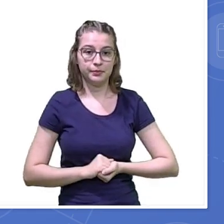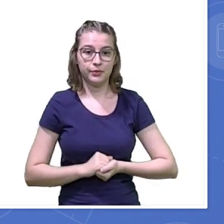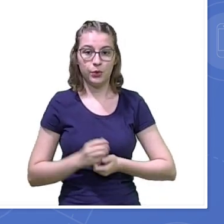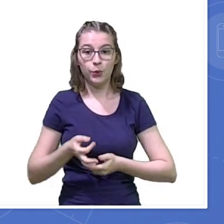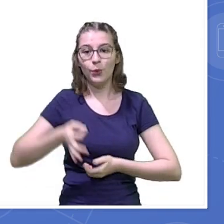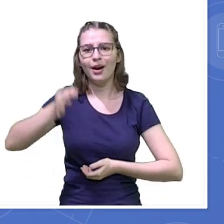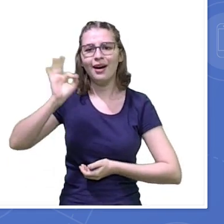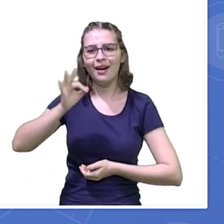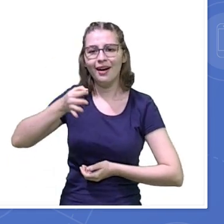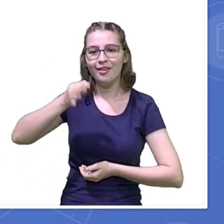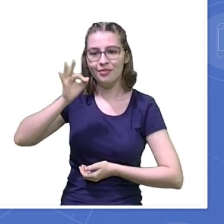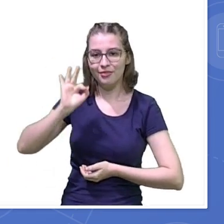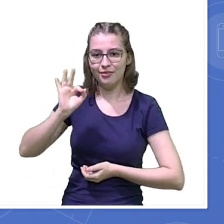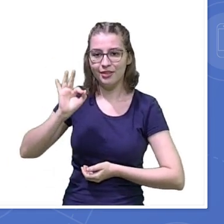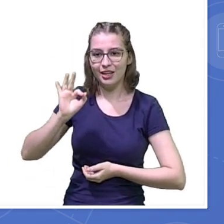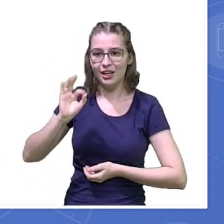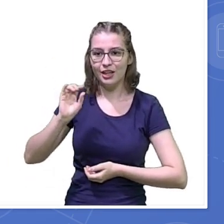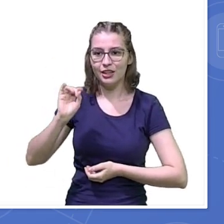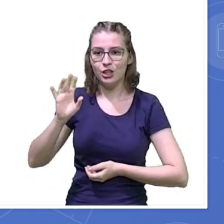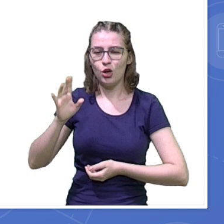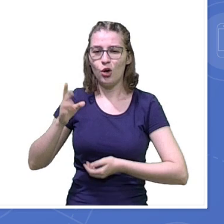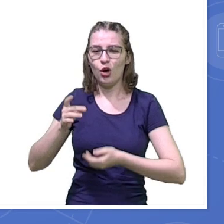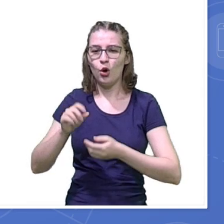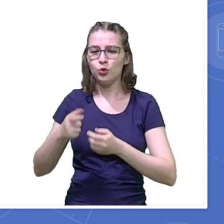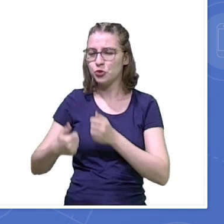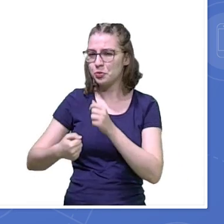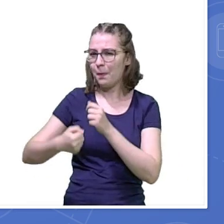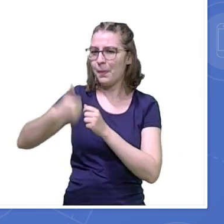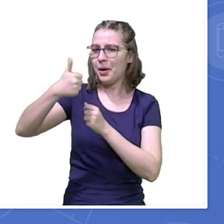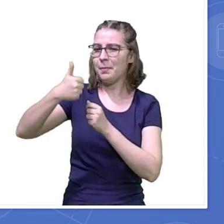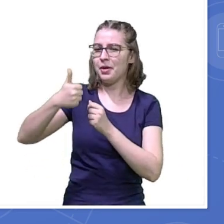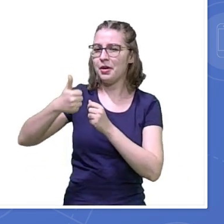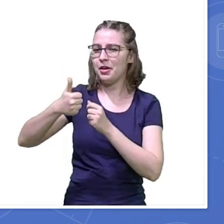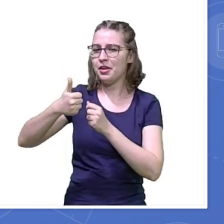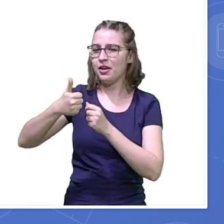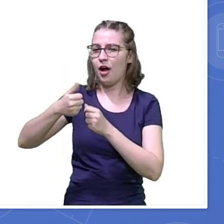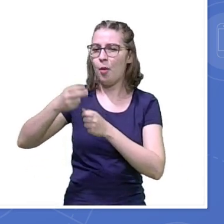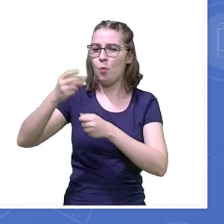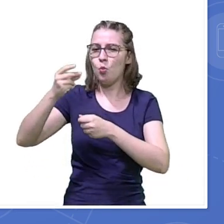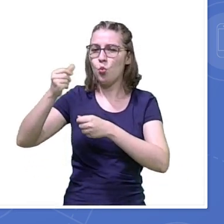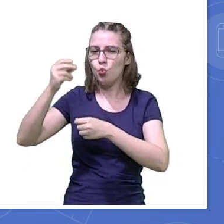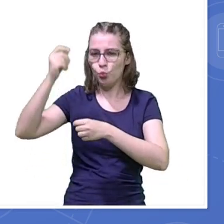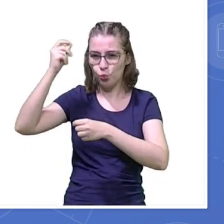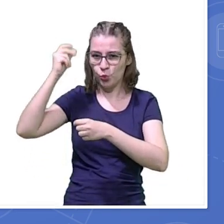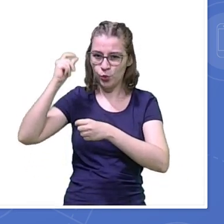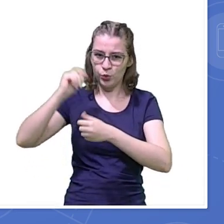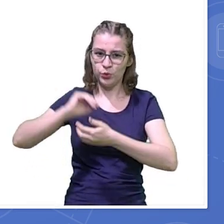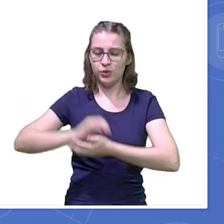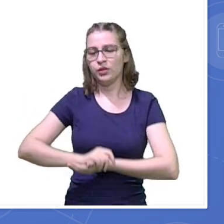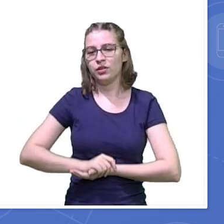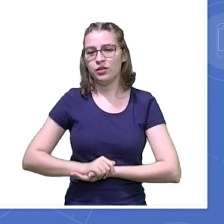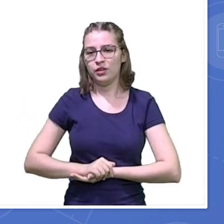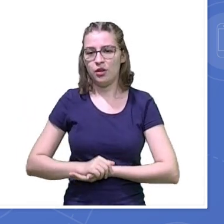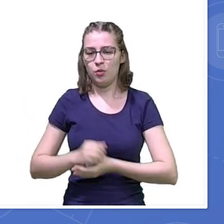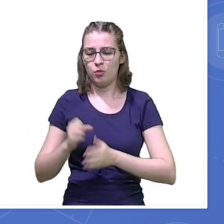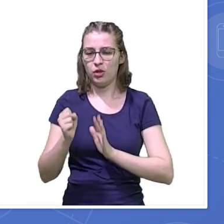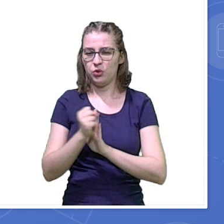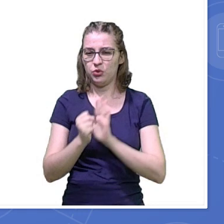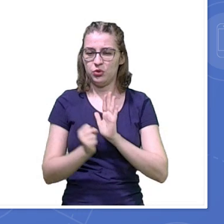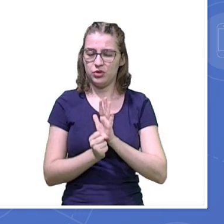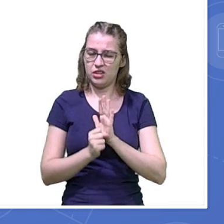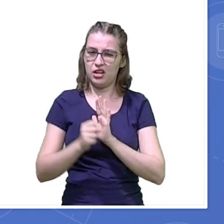café, ele aparece aí entre os primeiros, mas durante muito tempo, o café, principalmente no final do século XIX, né, o café teve